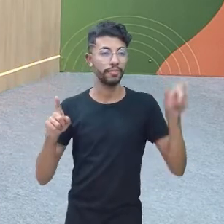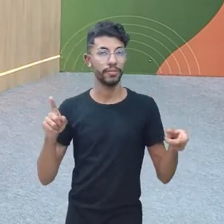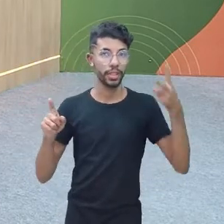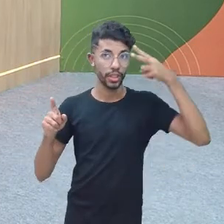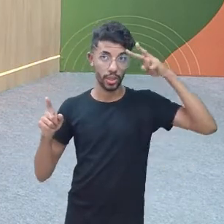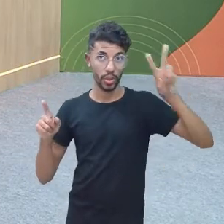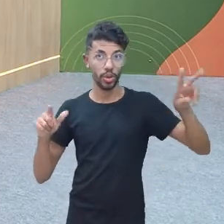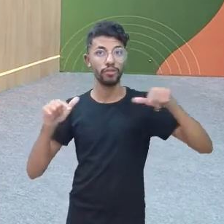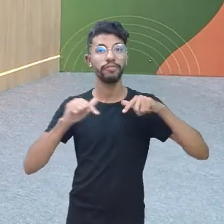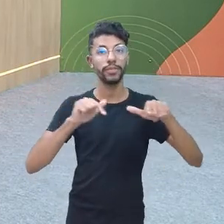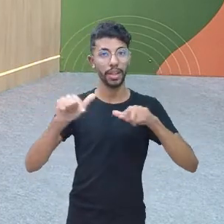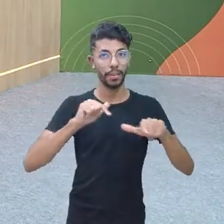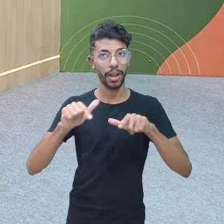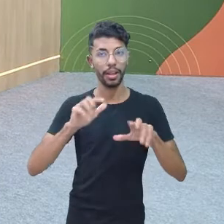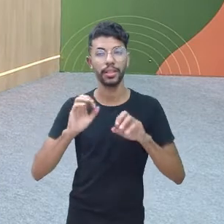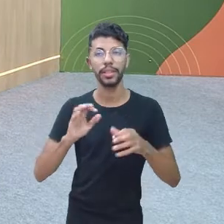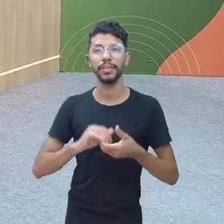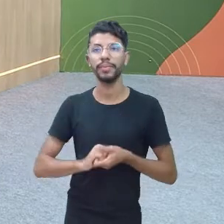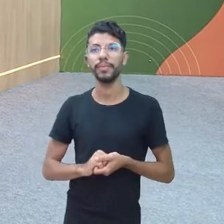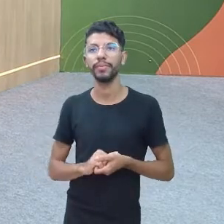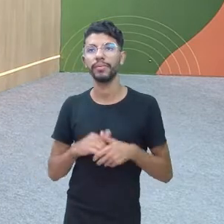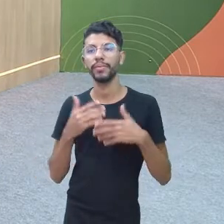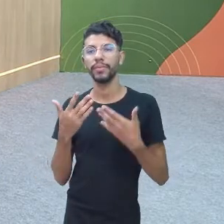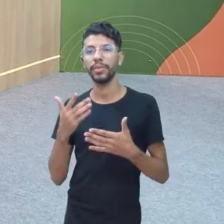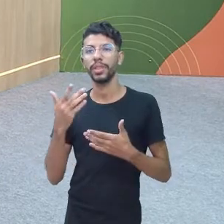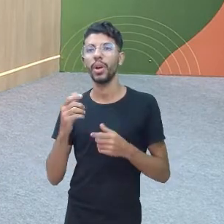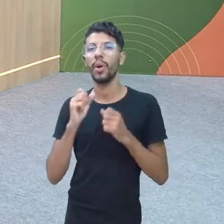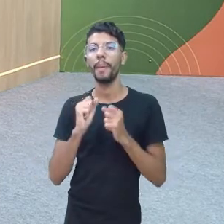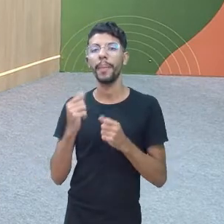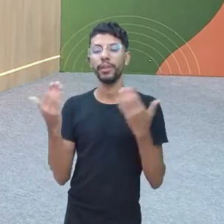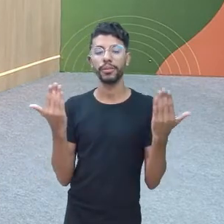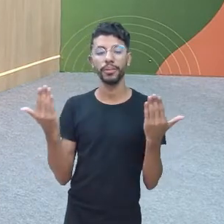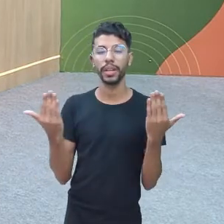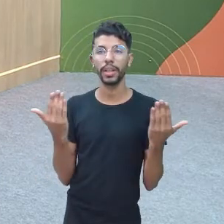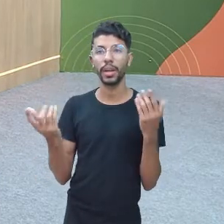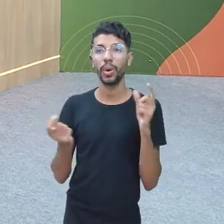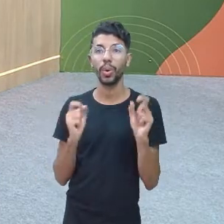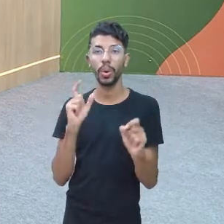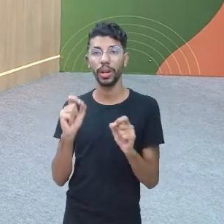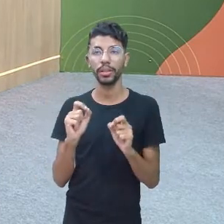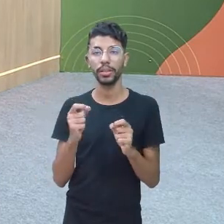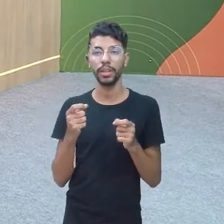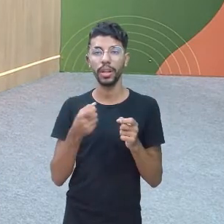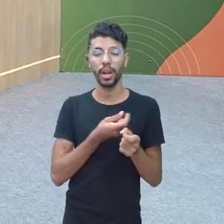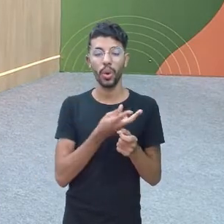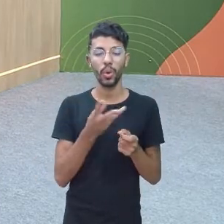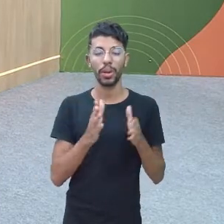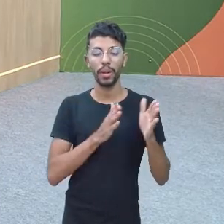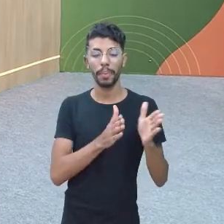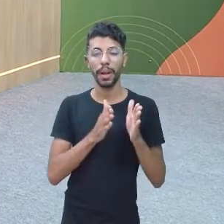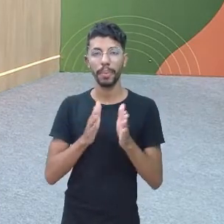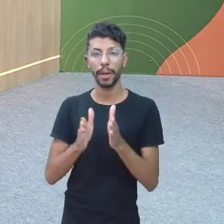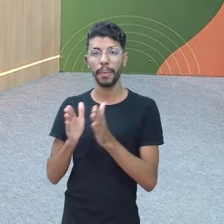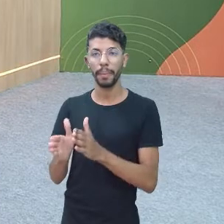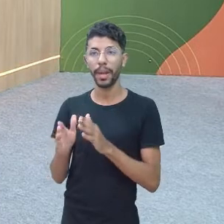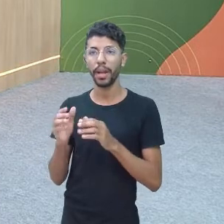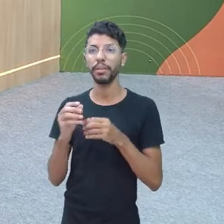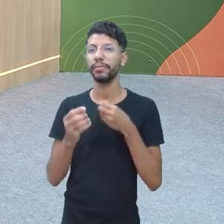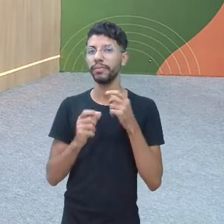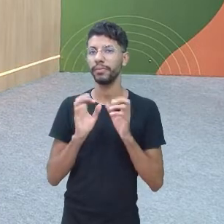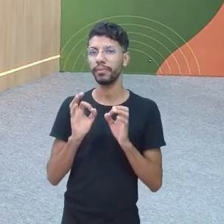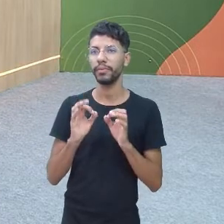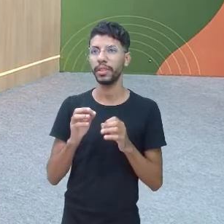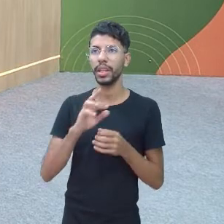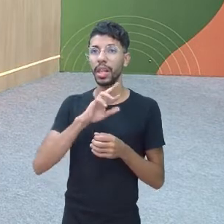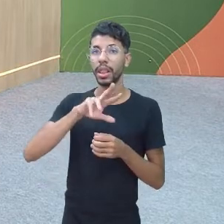trabalhou 2 dias. Então, a gente pode comparar essa relação agora com a quantidade de partes que eu vou dividir. Não seria a